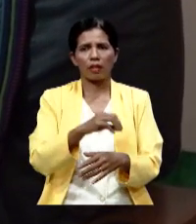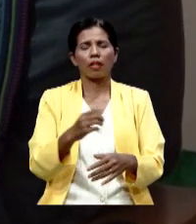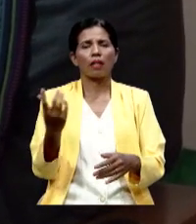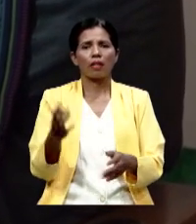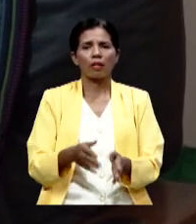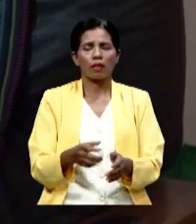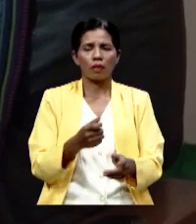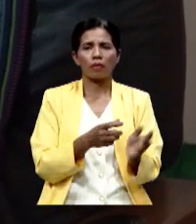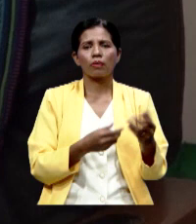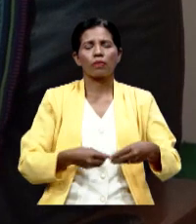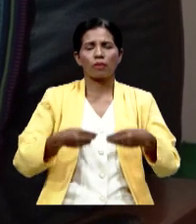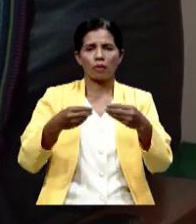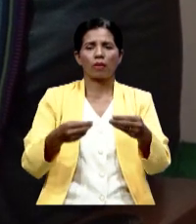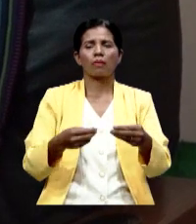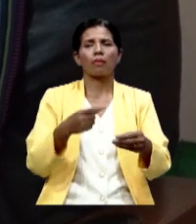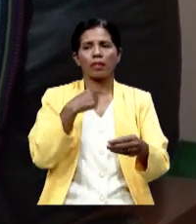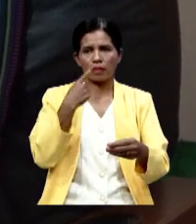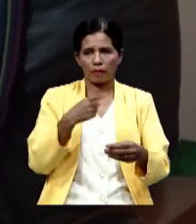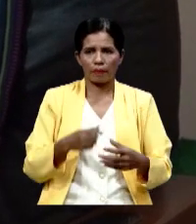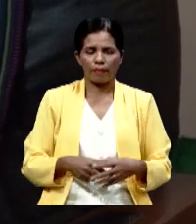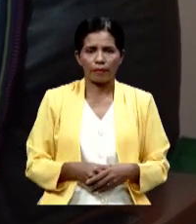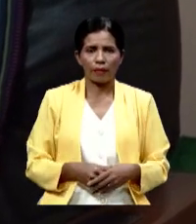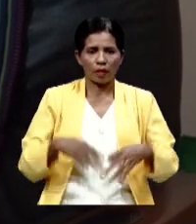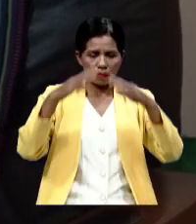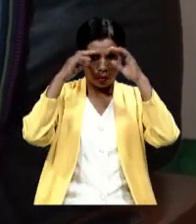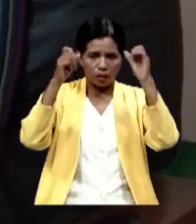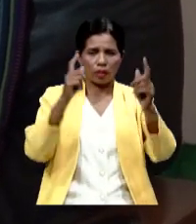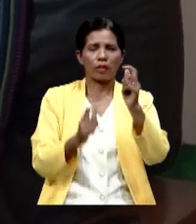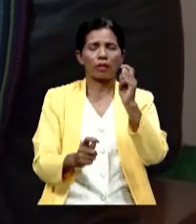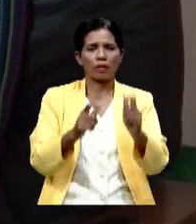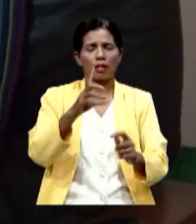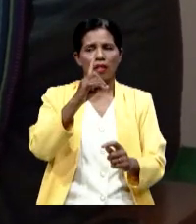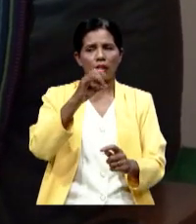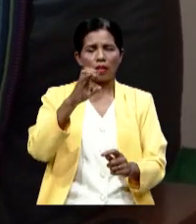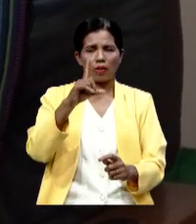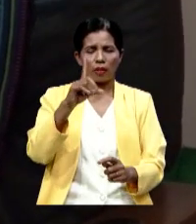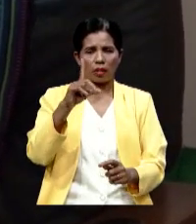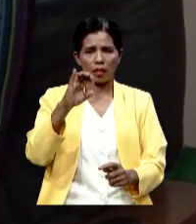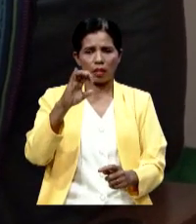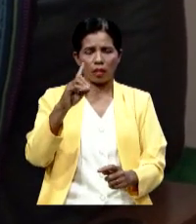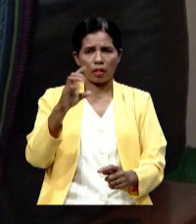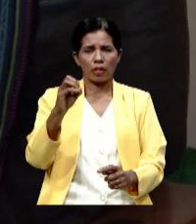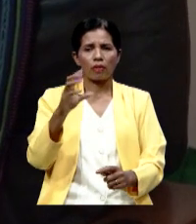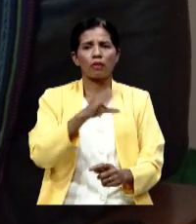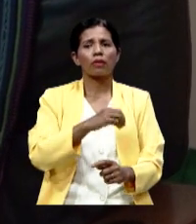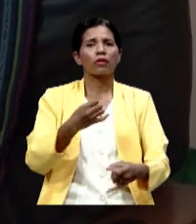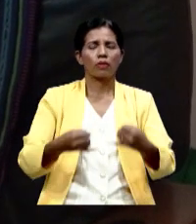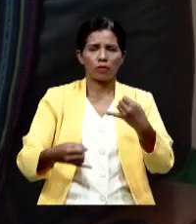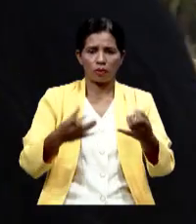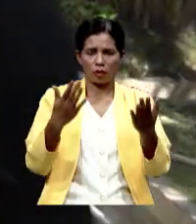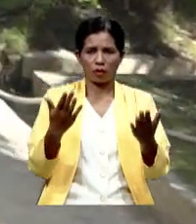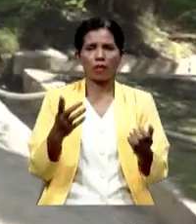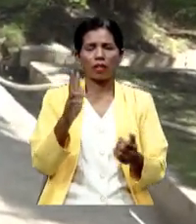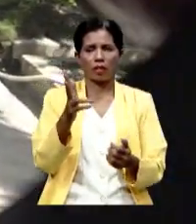depende de distribuição e monobaseia. Antes, né, presidente do Tribunal Recurso, Deolindo dos Santos Ateten, juiz efetivo agora, e Atolo